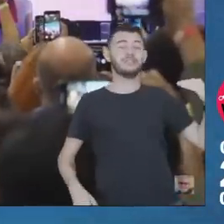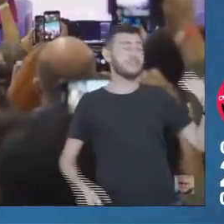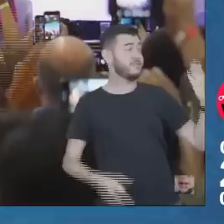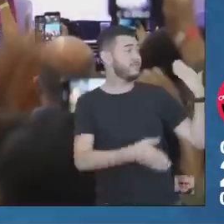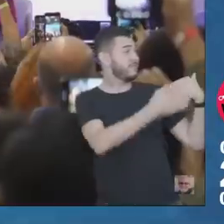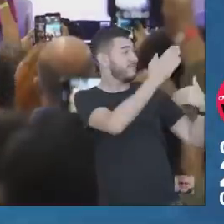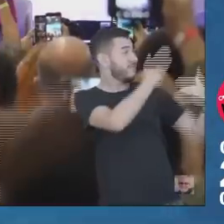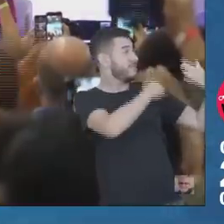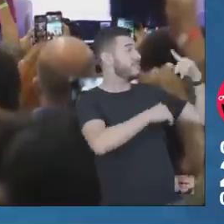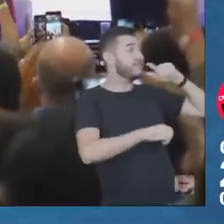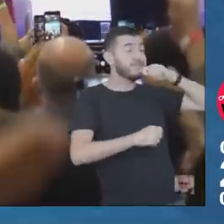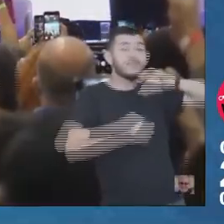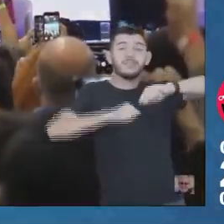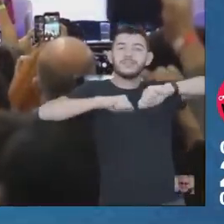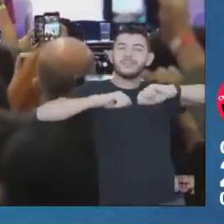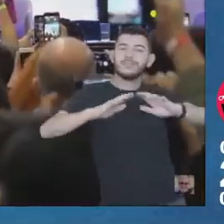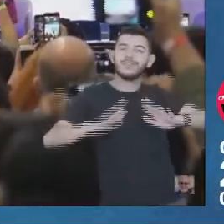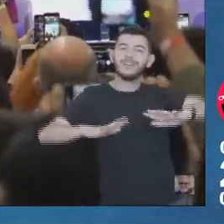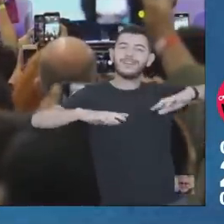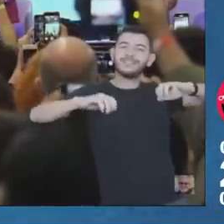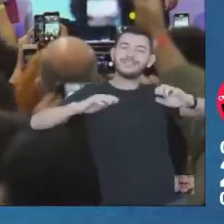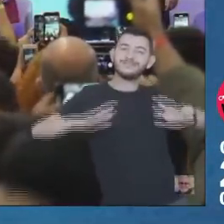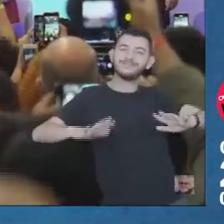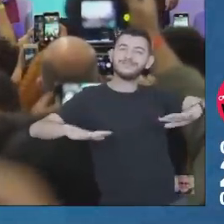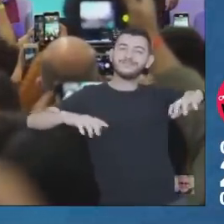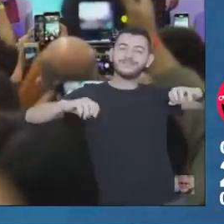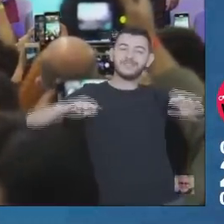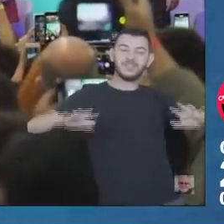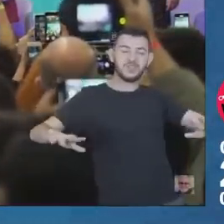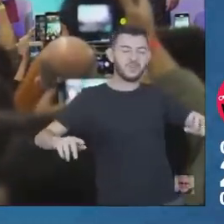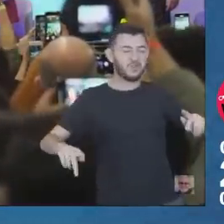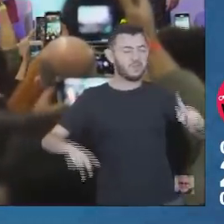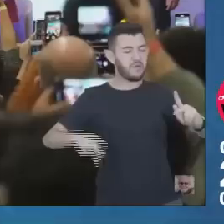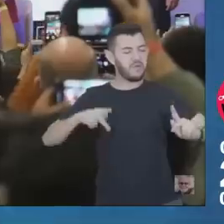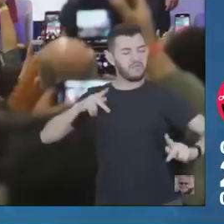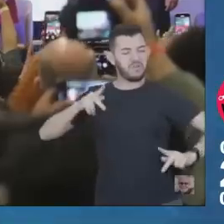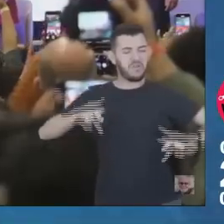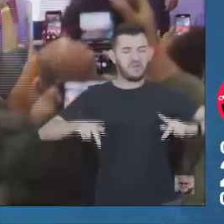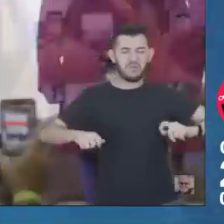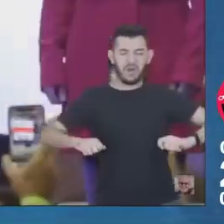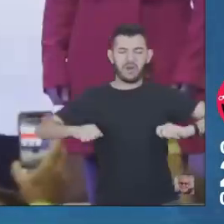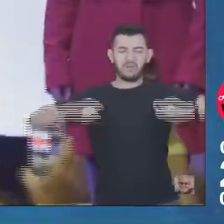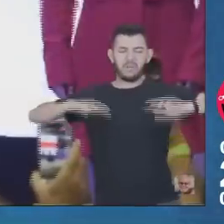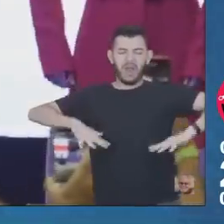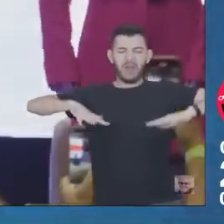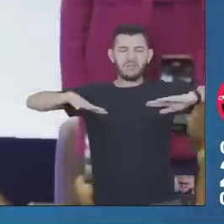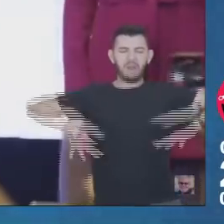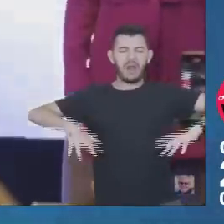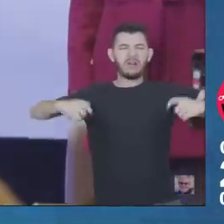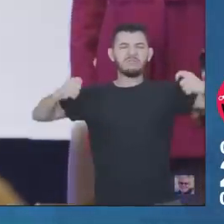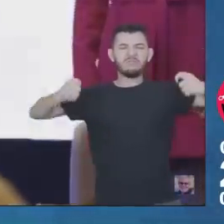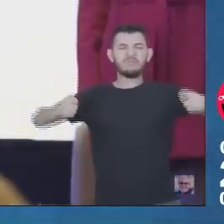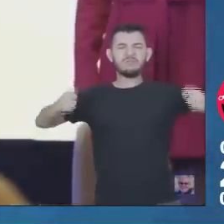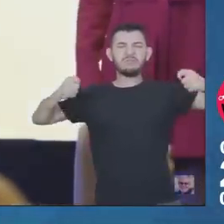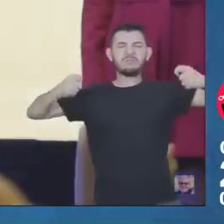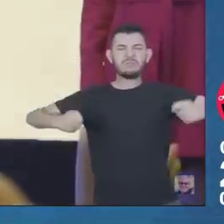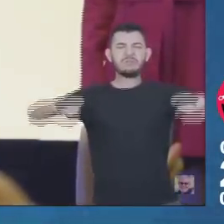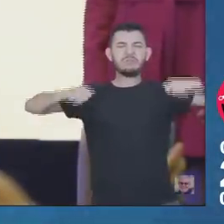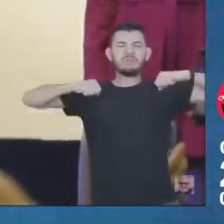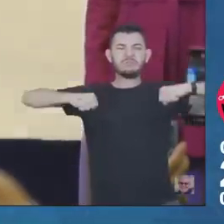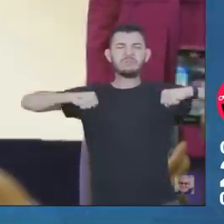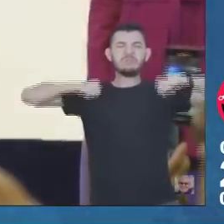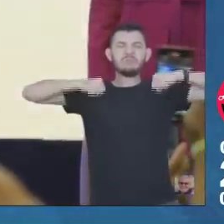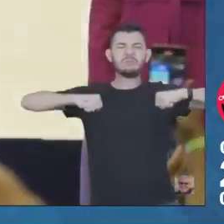As margens plácidas de um povo heróico, brado retumbante, e o sol